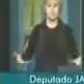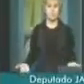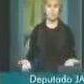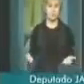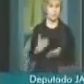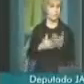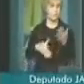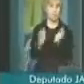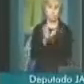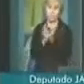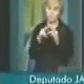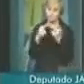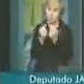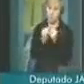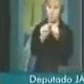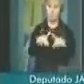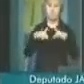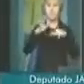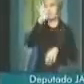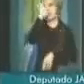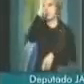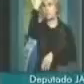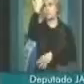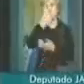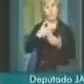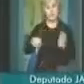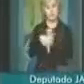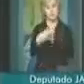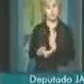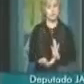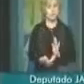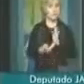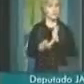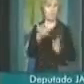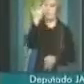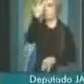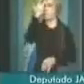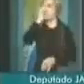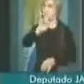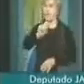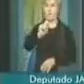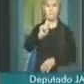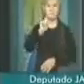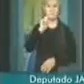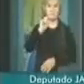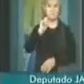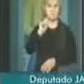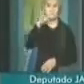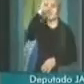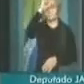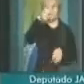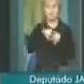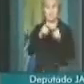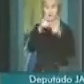Essa turma toda reunida tomaram decisões que essa casa aqui não está sabendo. Até digo mais, a